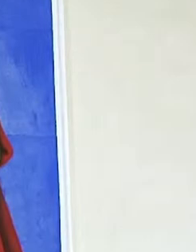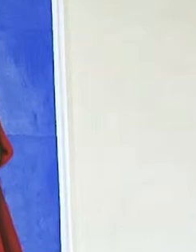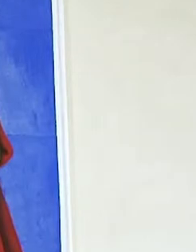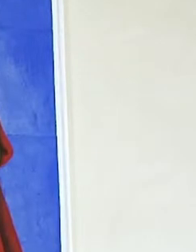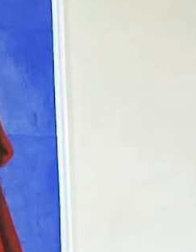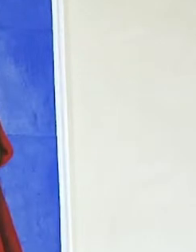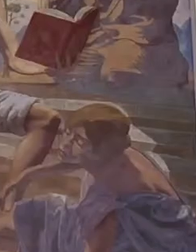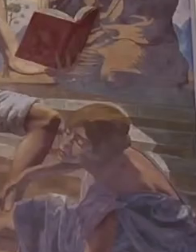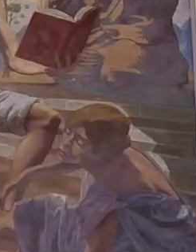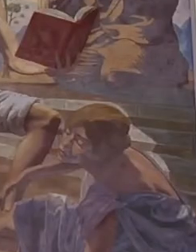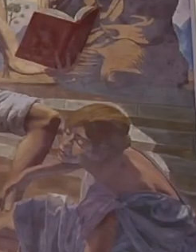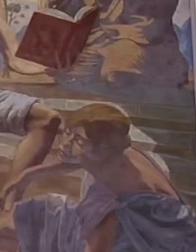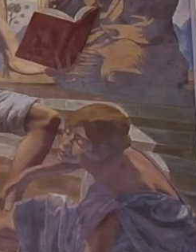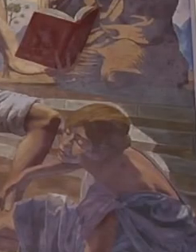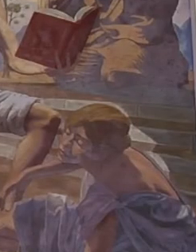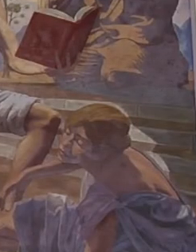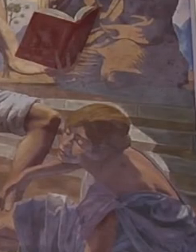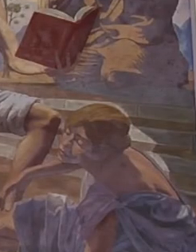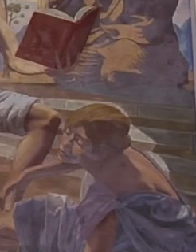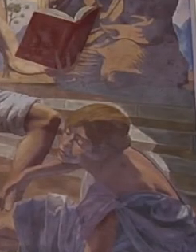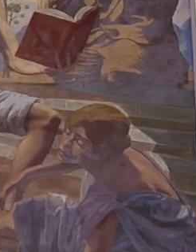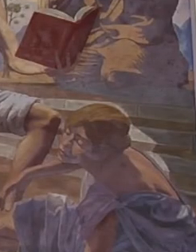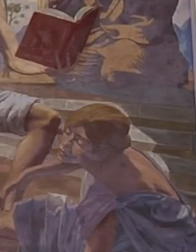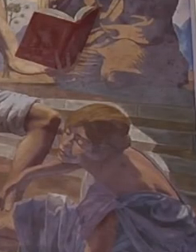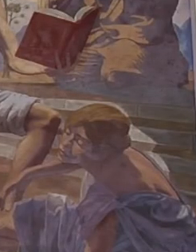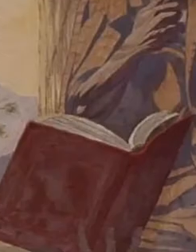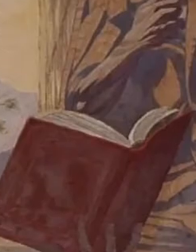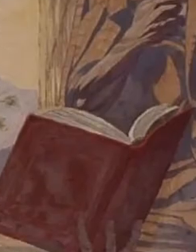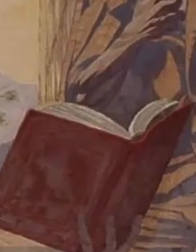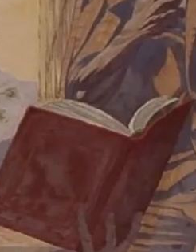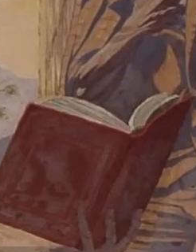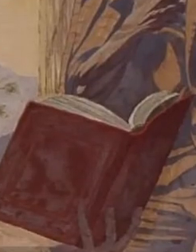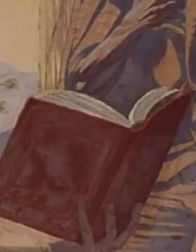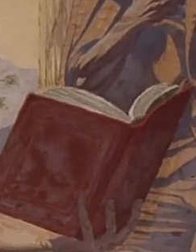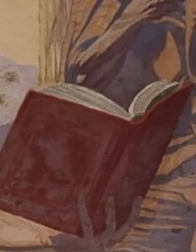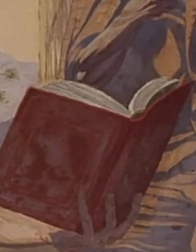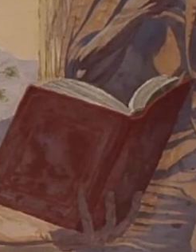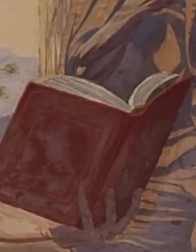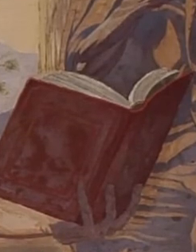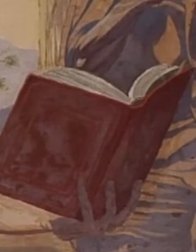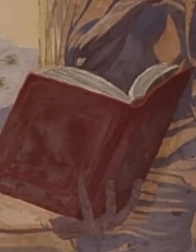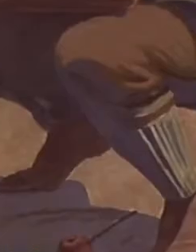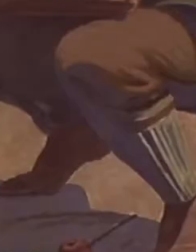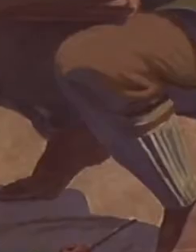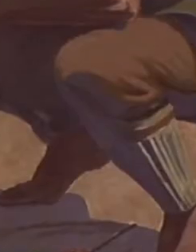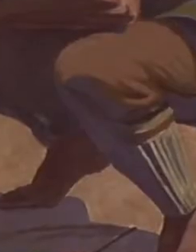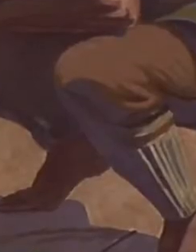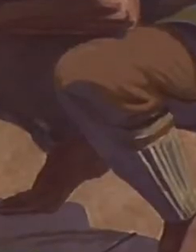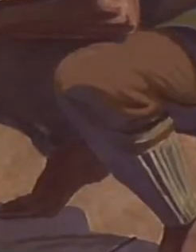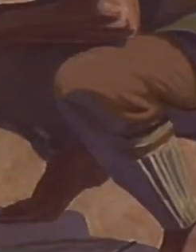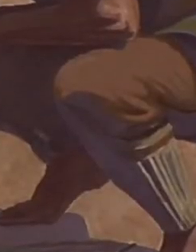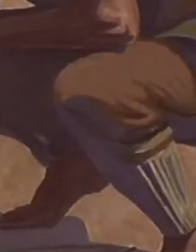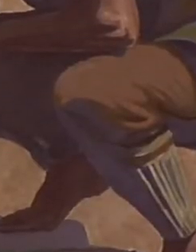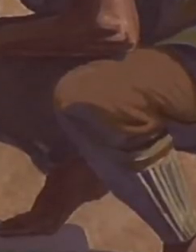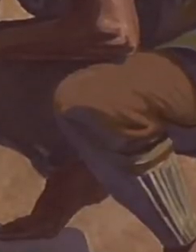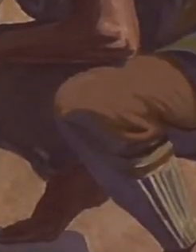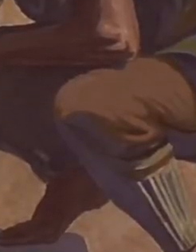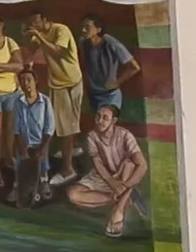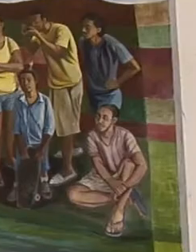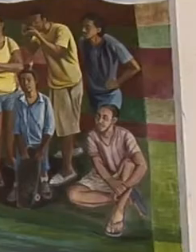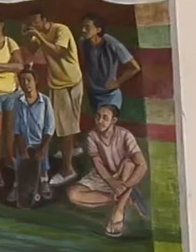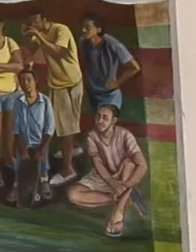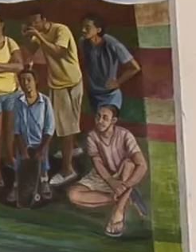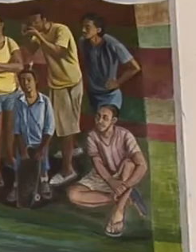também retorna para a sociedade os recursos investidos na realização do curso em forma de arte.